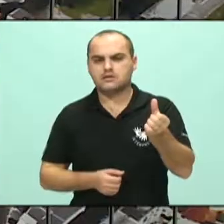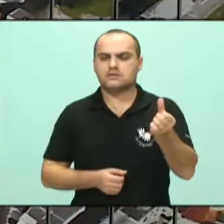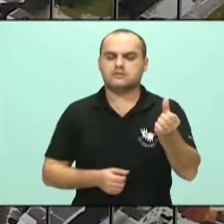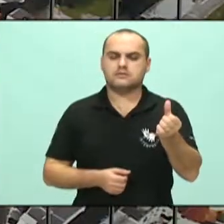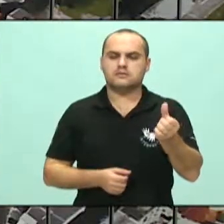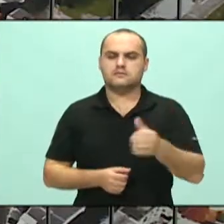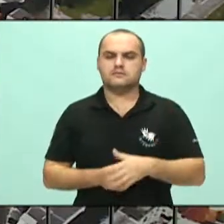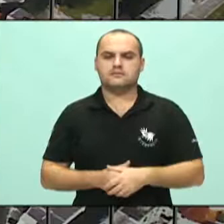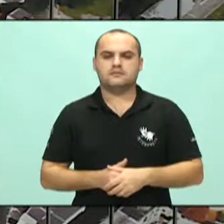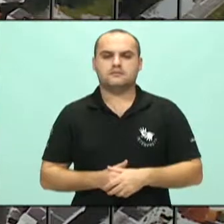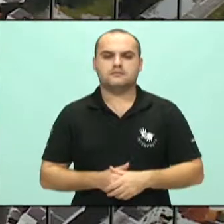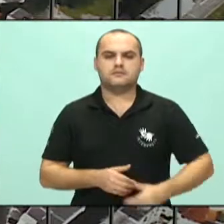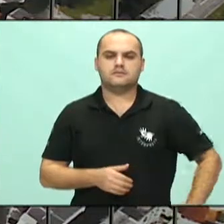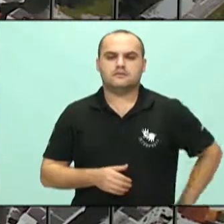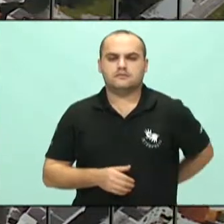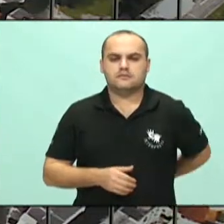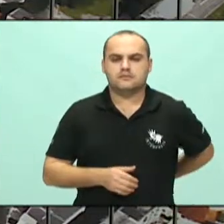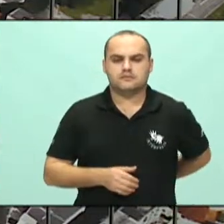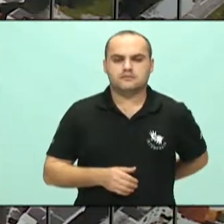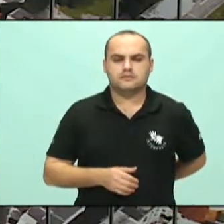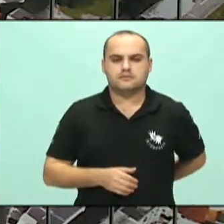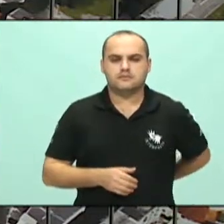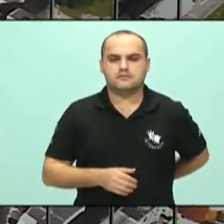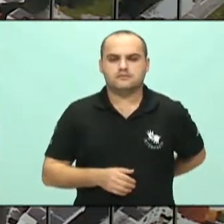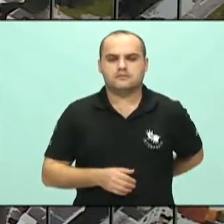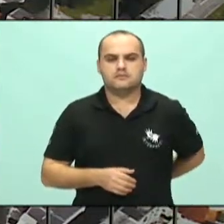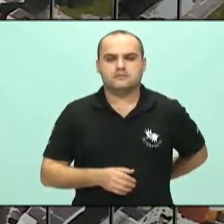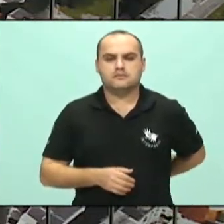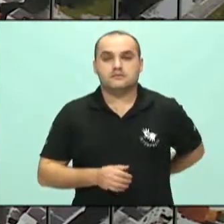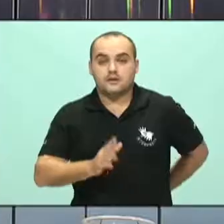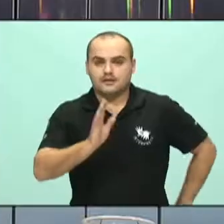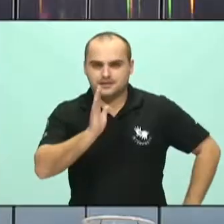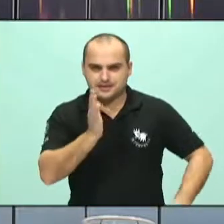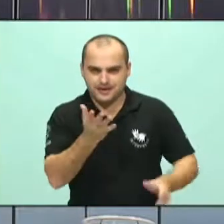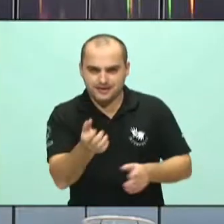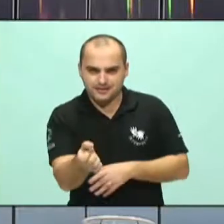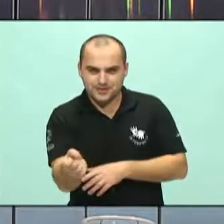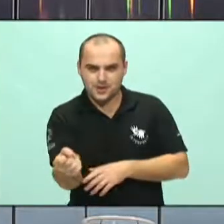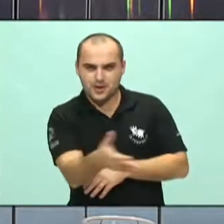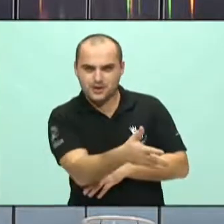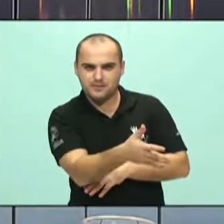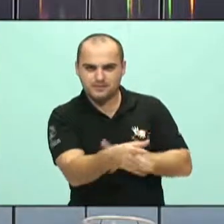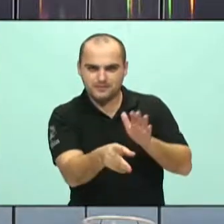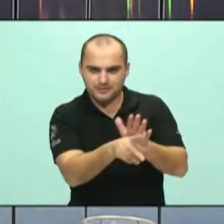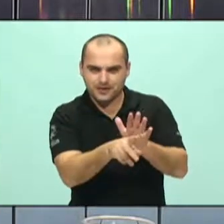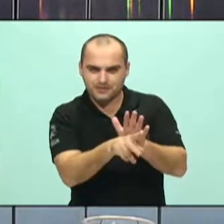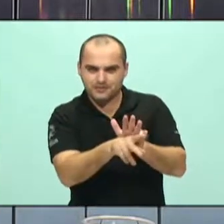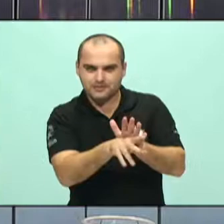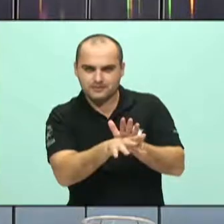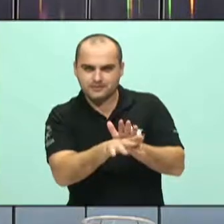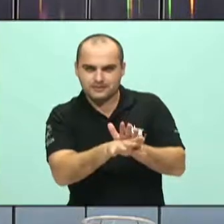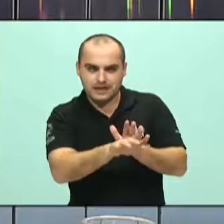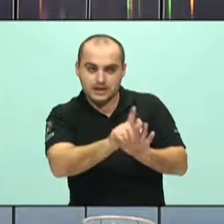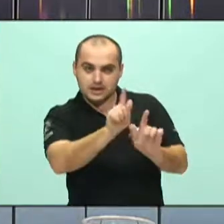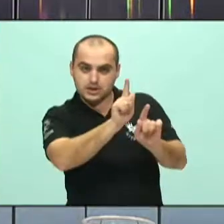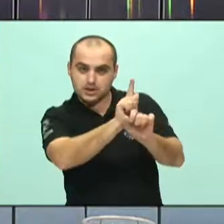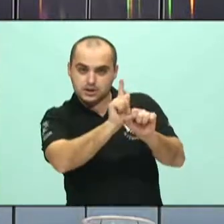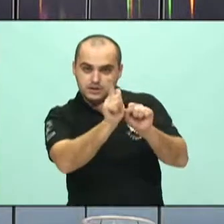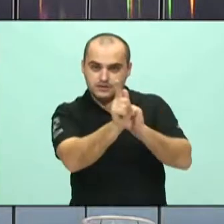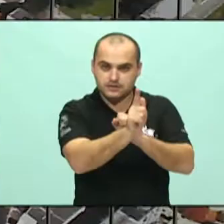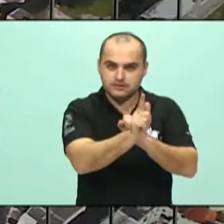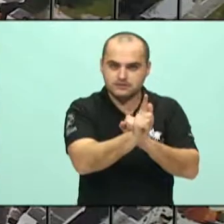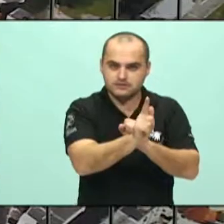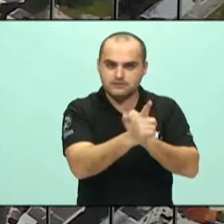Tanto que os nomes dos acidentes geográficos do litoral de Santa Catarina começam a aparecer